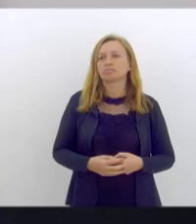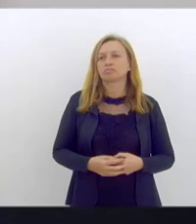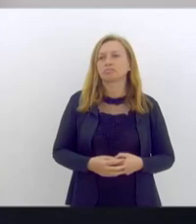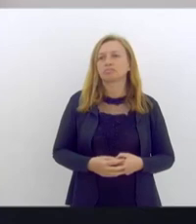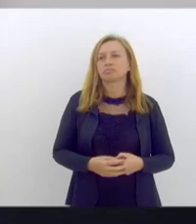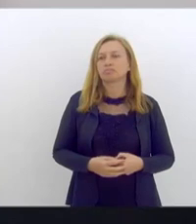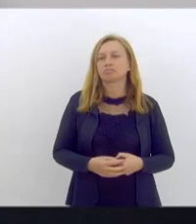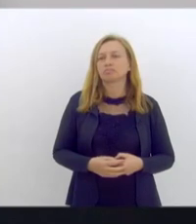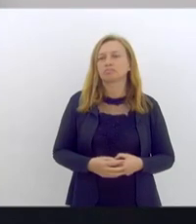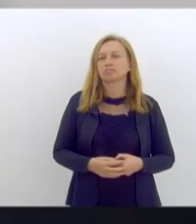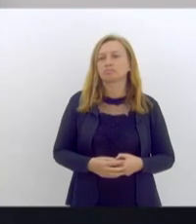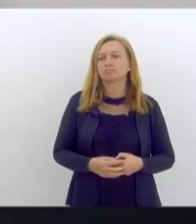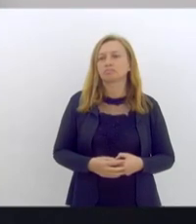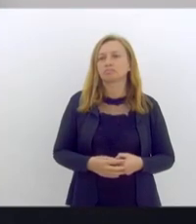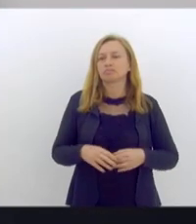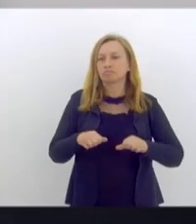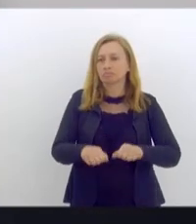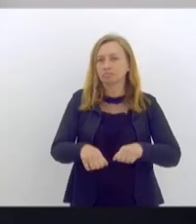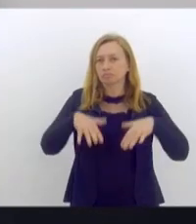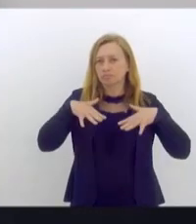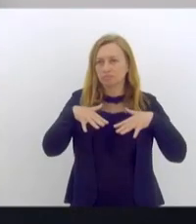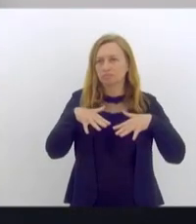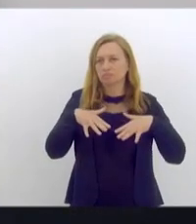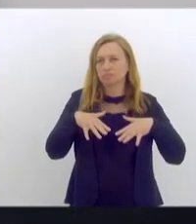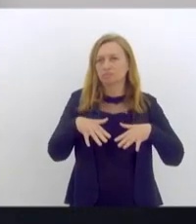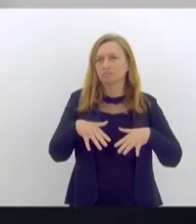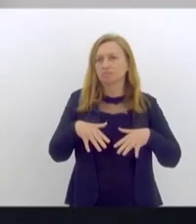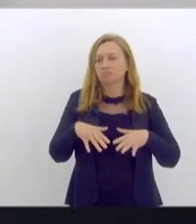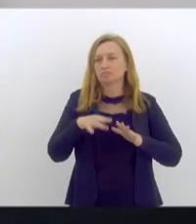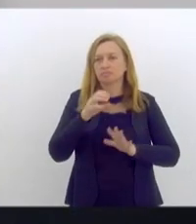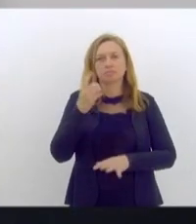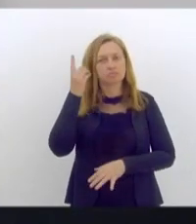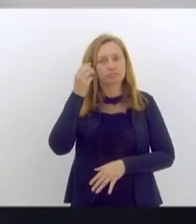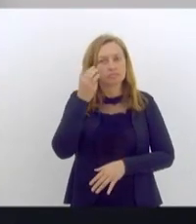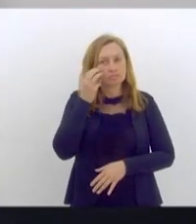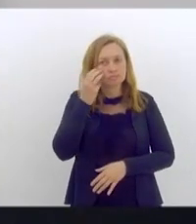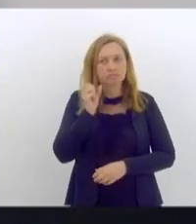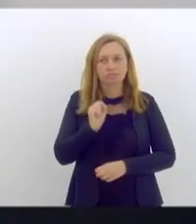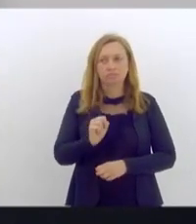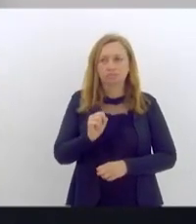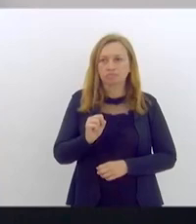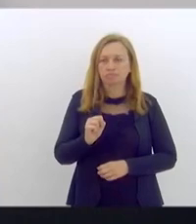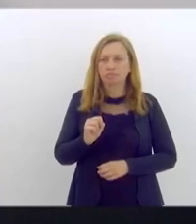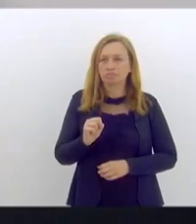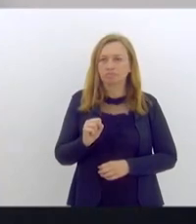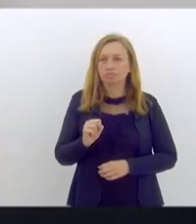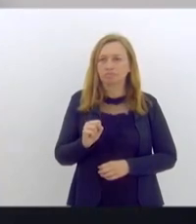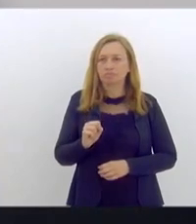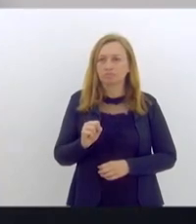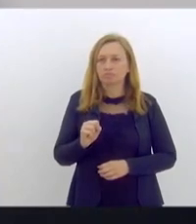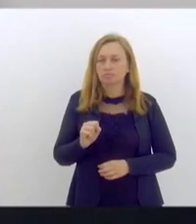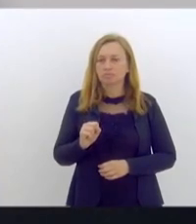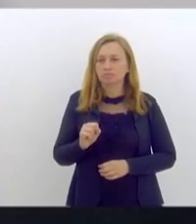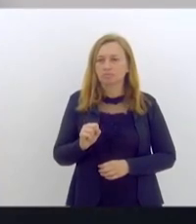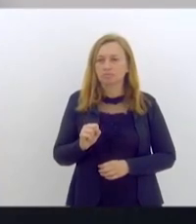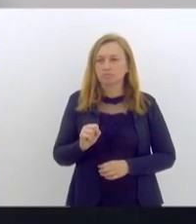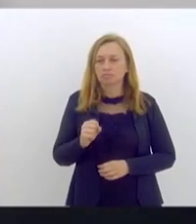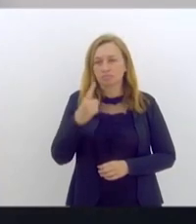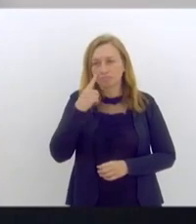que as diplenário do valdec a gente pode pular todas porque